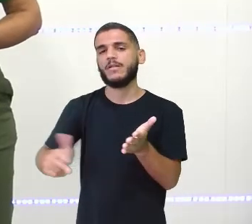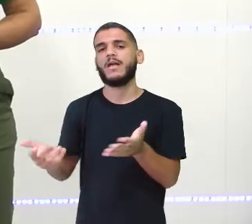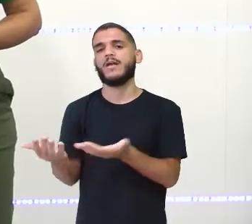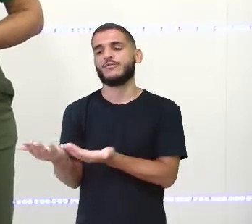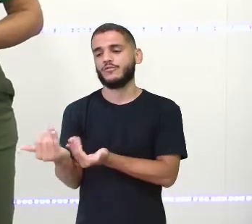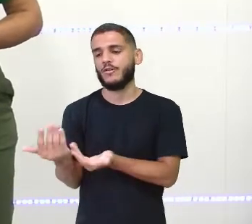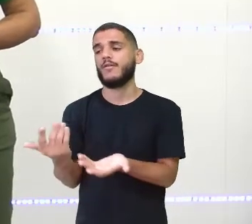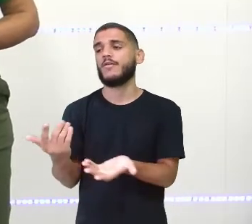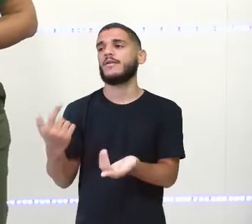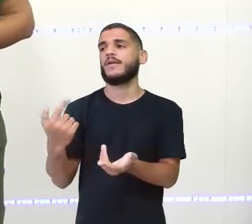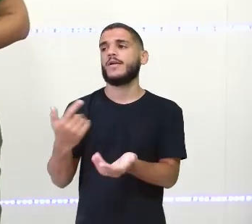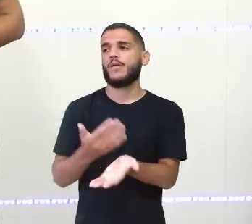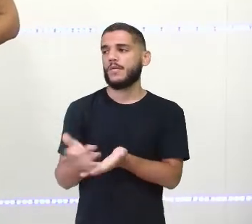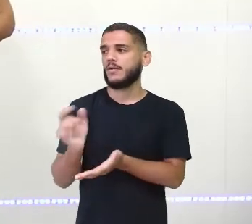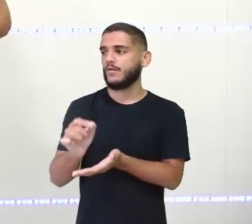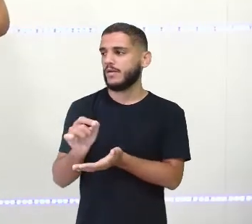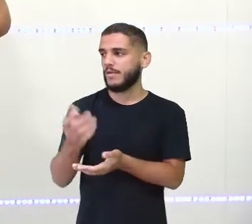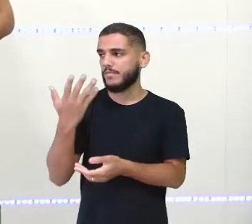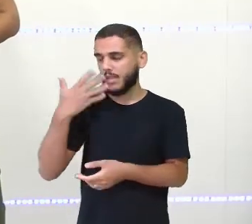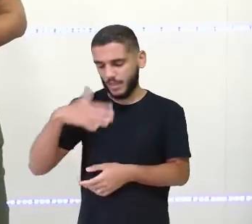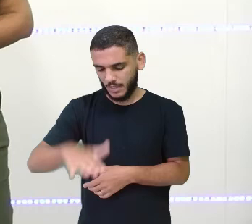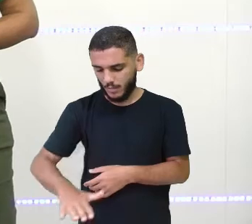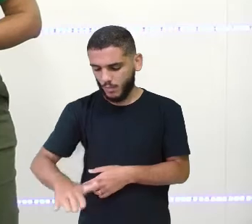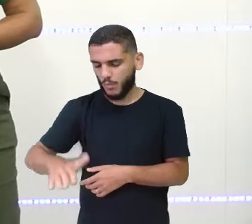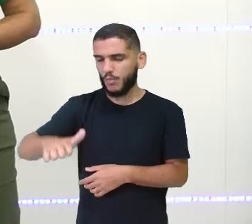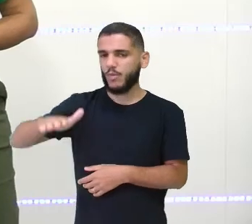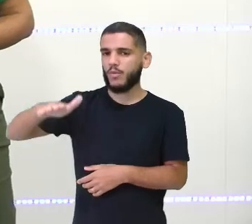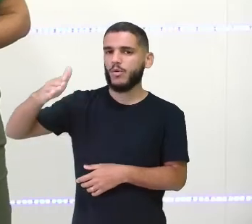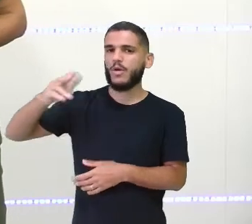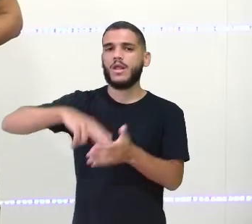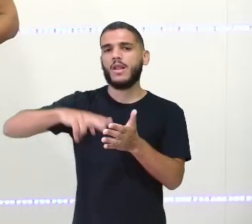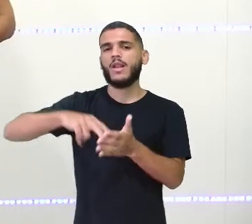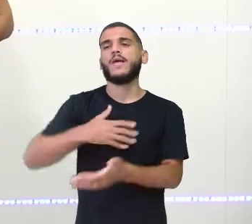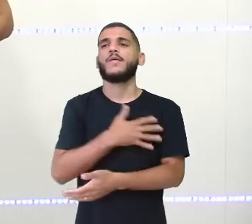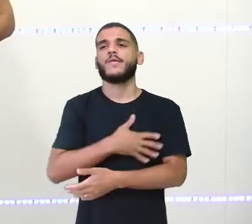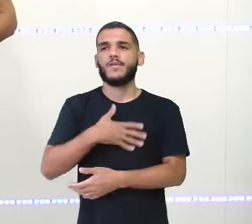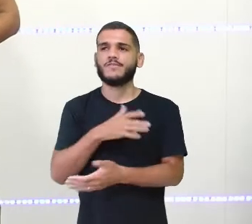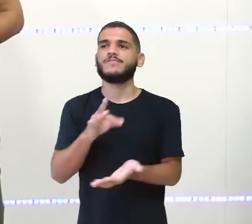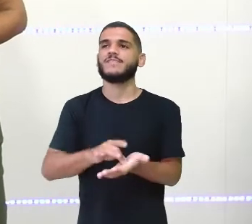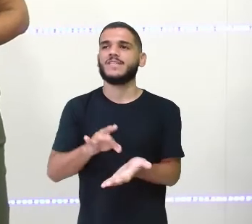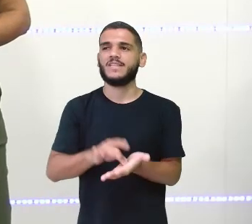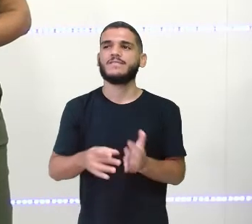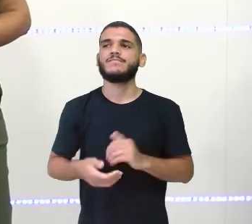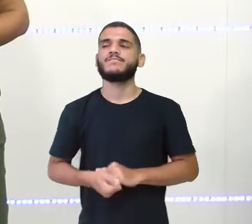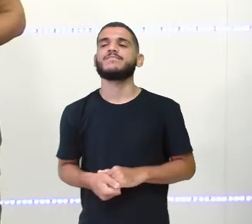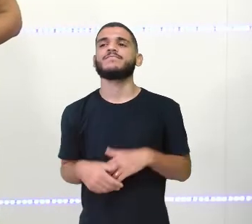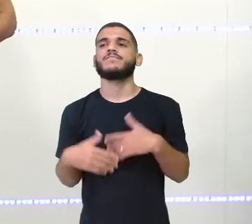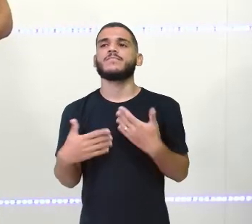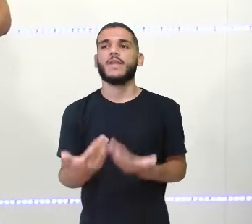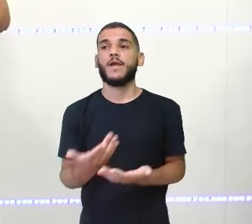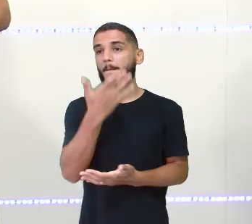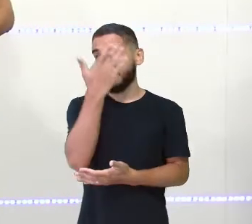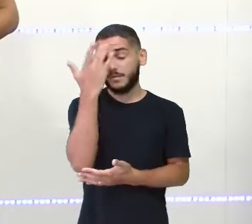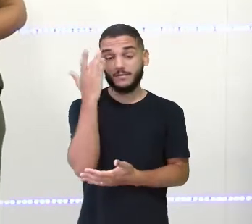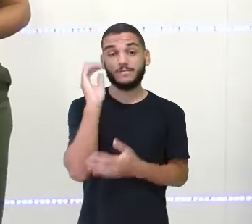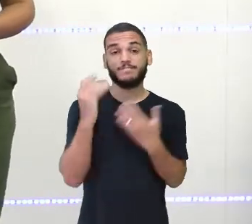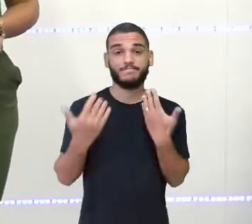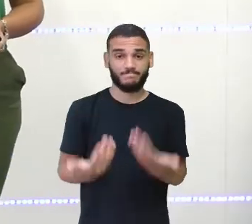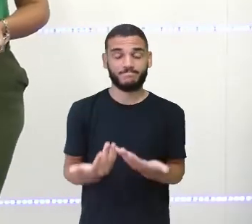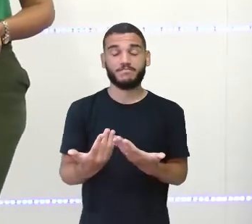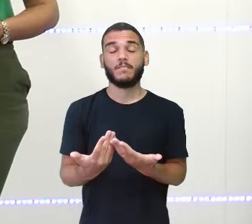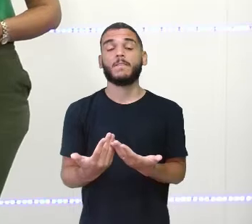começa com o gibi, sim. É o que gosta, né? Isso, verdade. Gente, então,